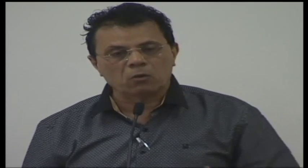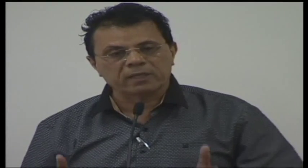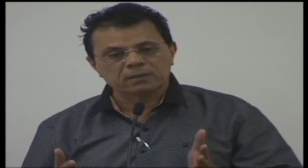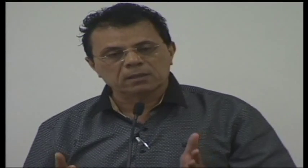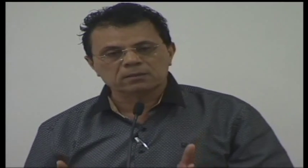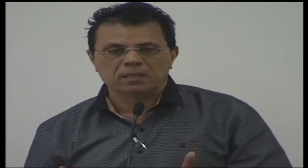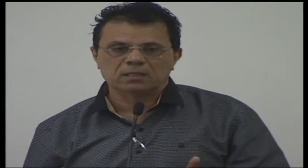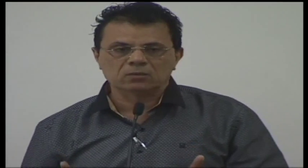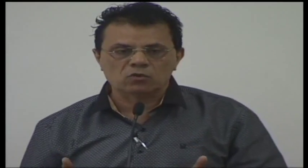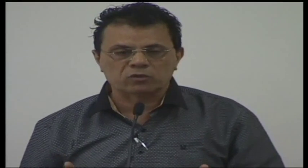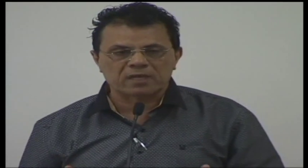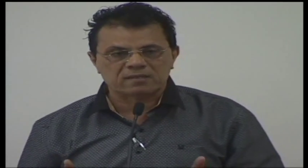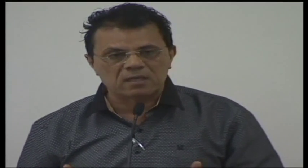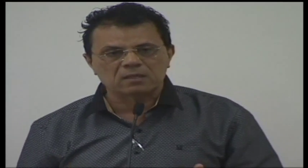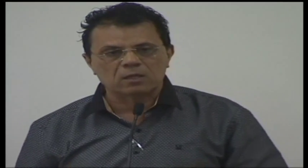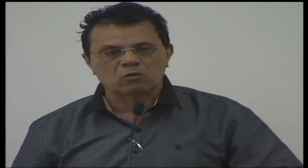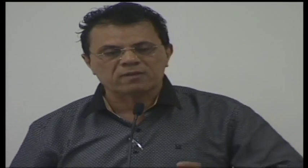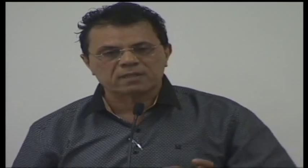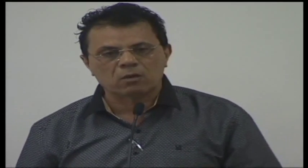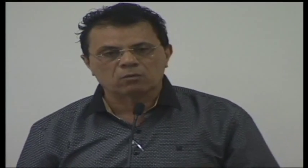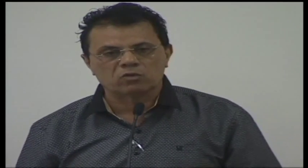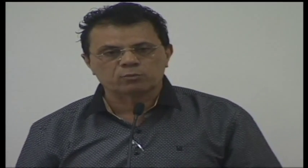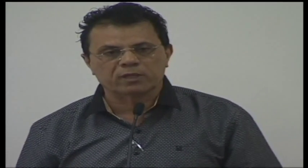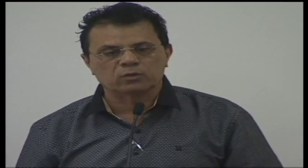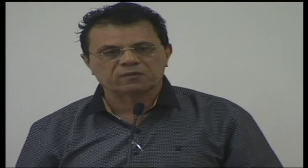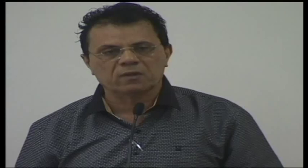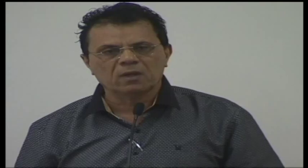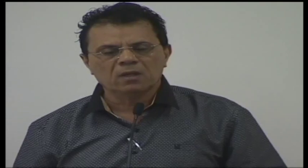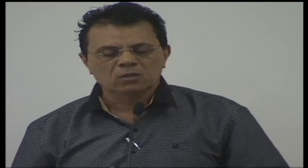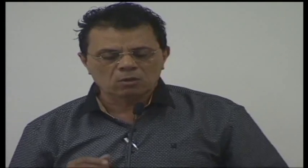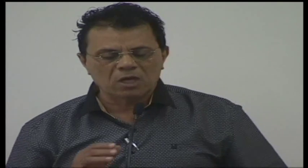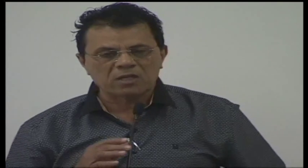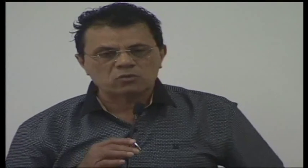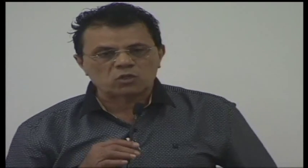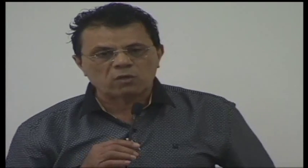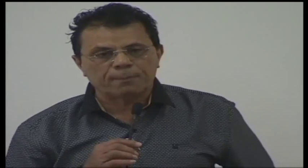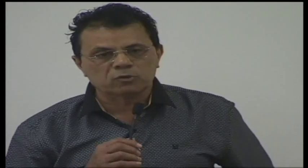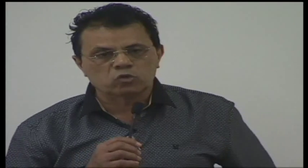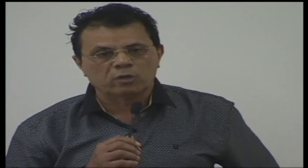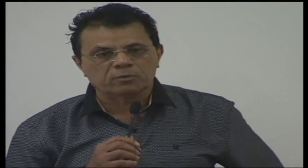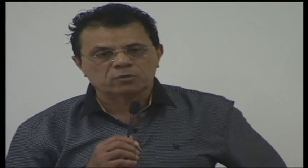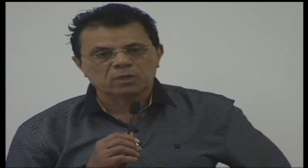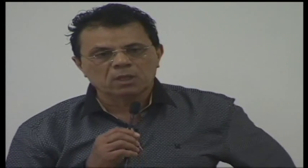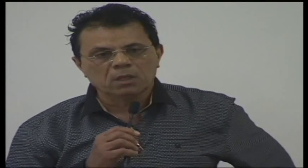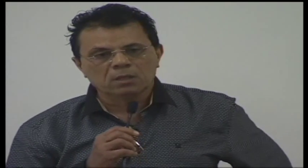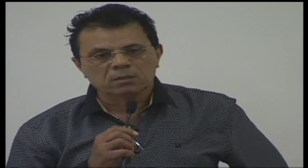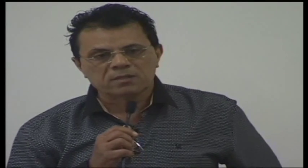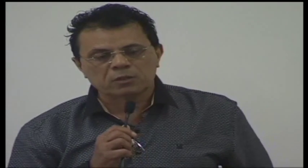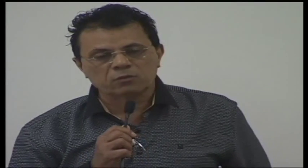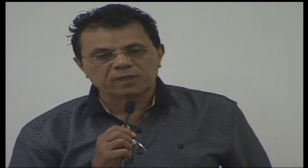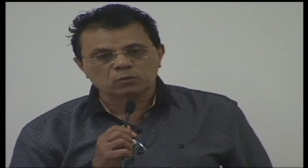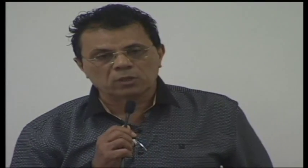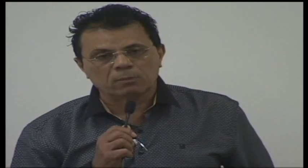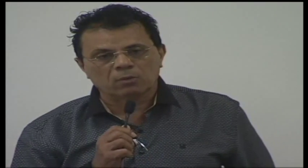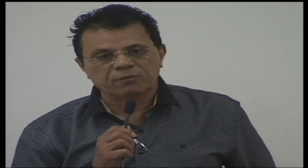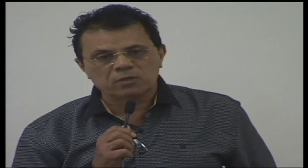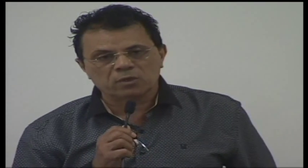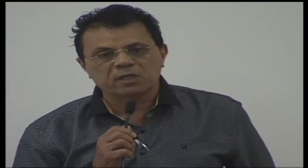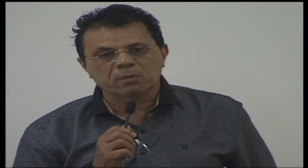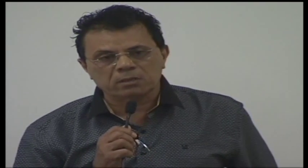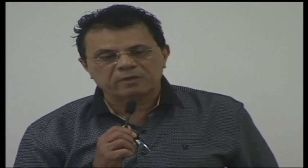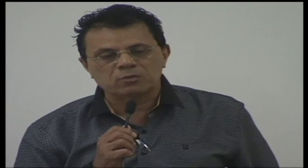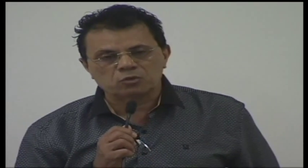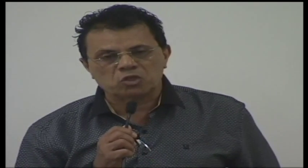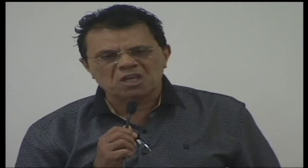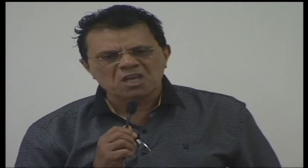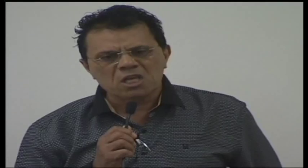precisa. Agora, tem que consultar sim, tem que conversar com os moradores. Então, a discussão é ponto de ônibus. Está certo que o vereador Alemão